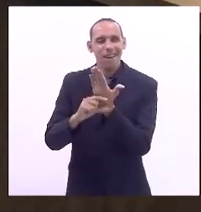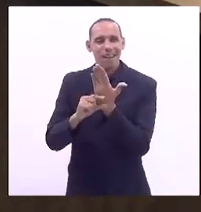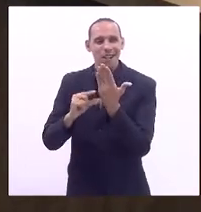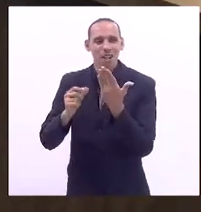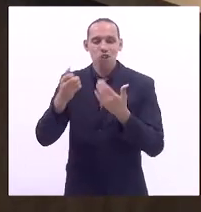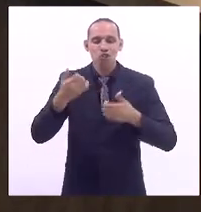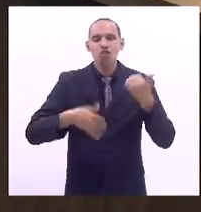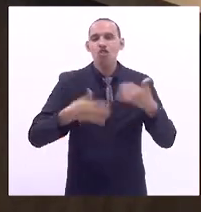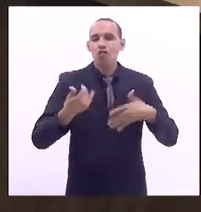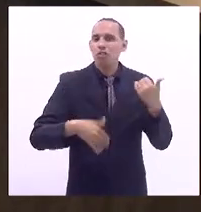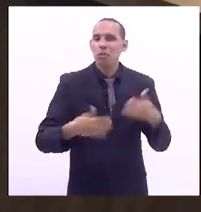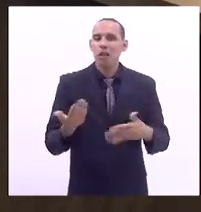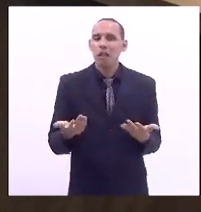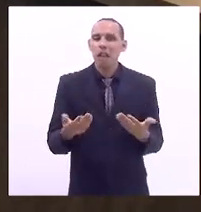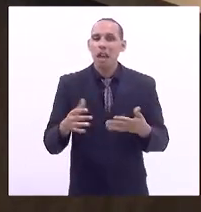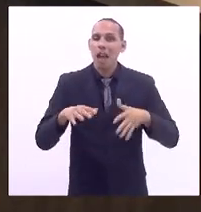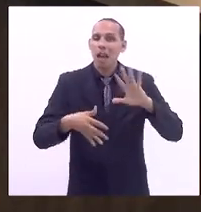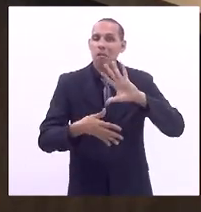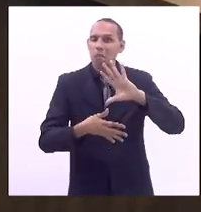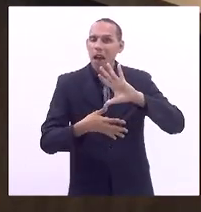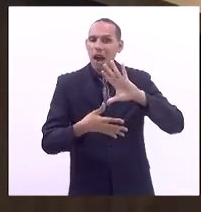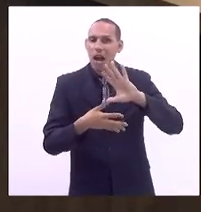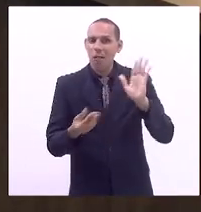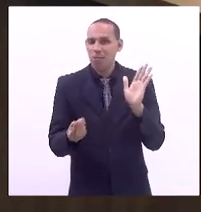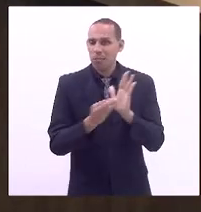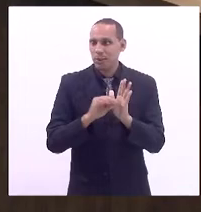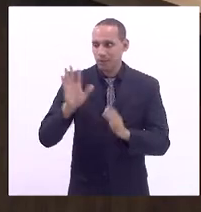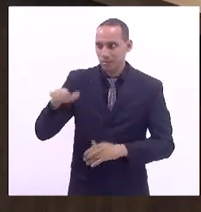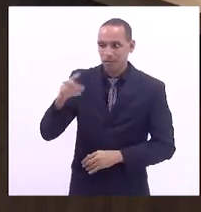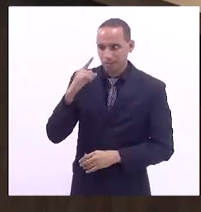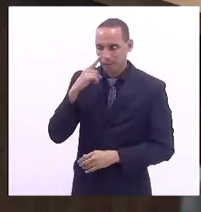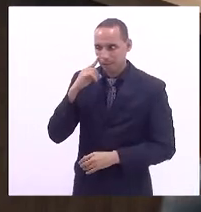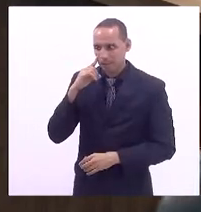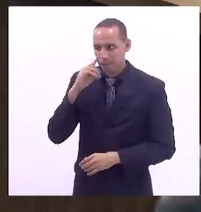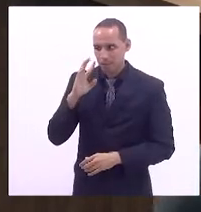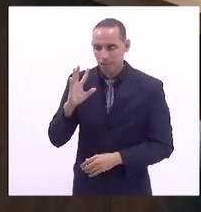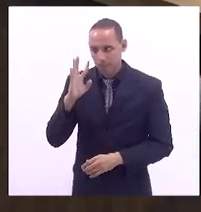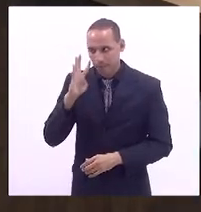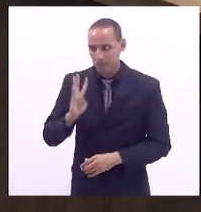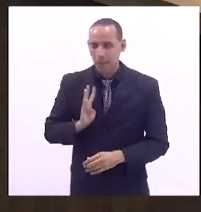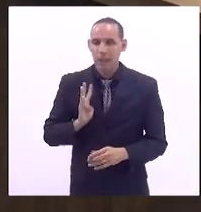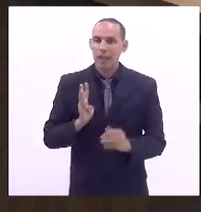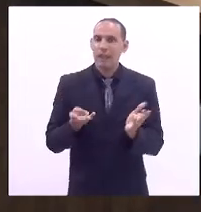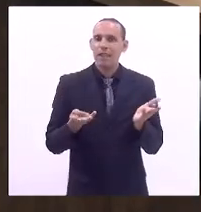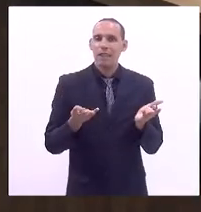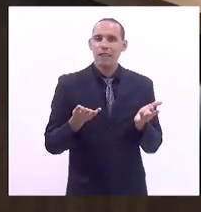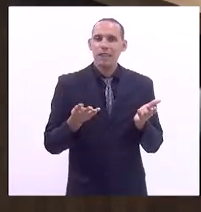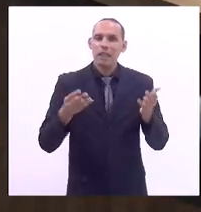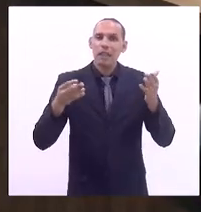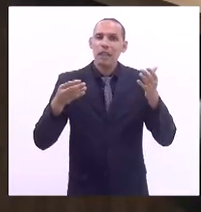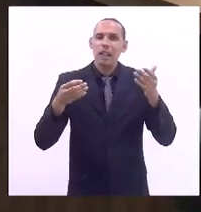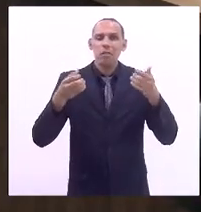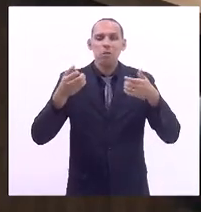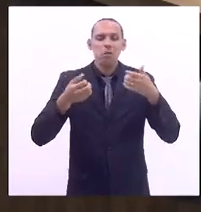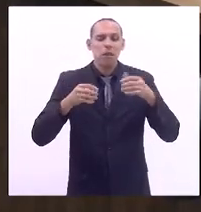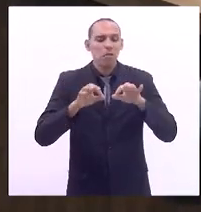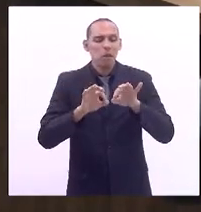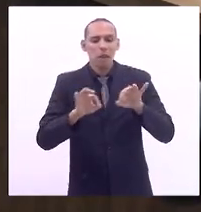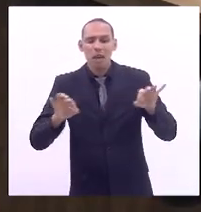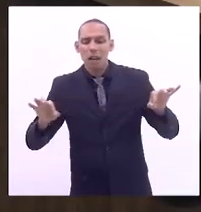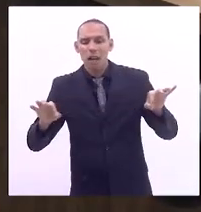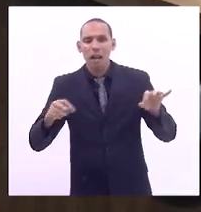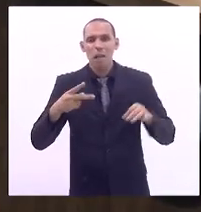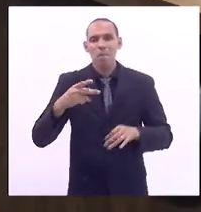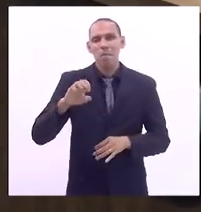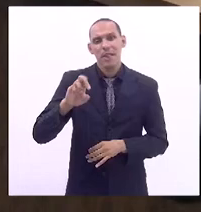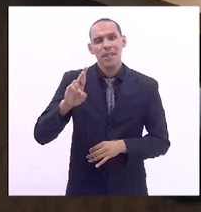não apresentou o mapa de o adaptador de não adianta de inscrito escrever o perímetro da rua tem que